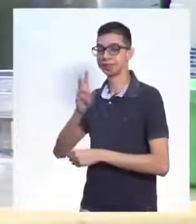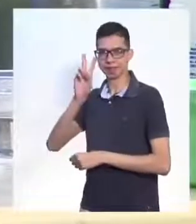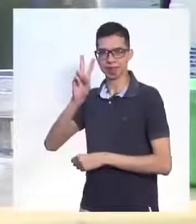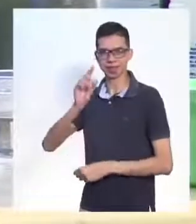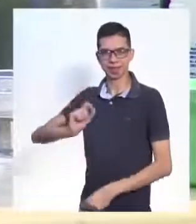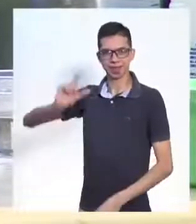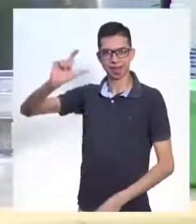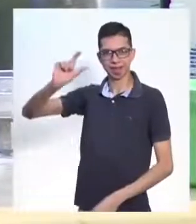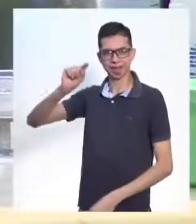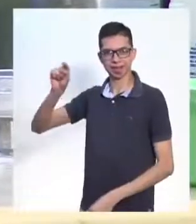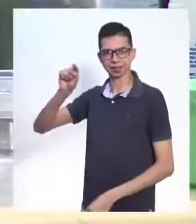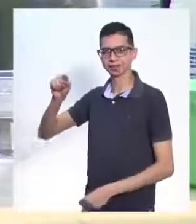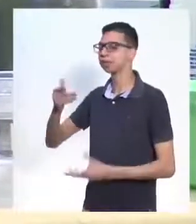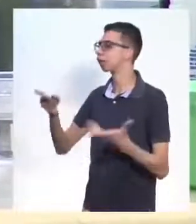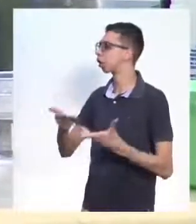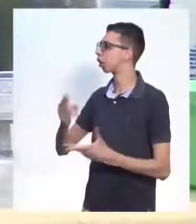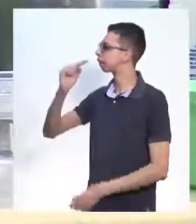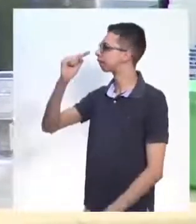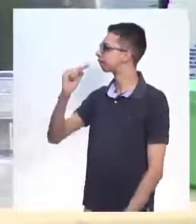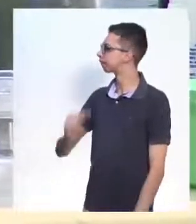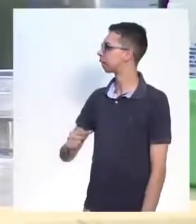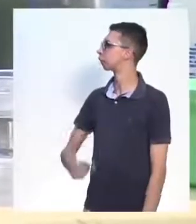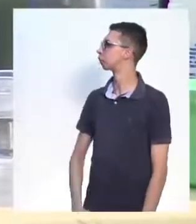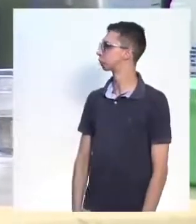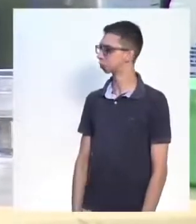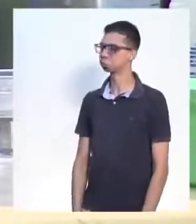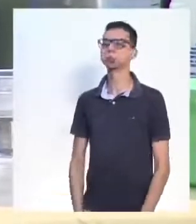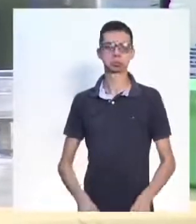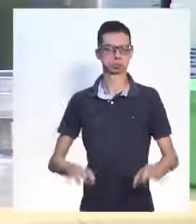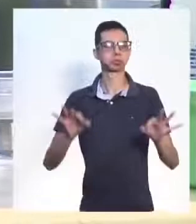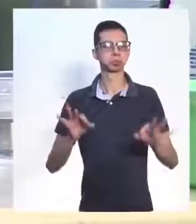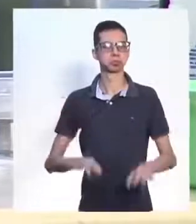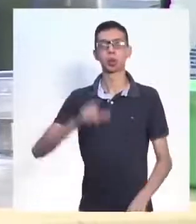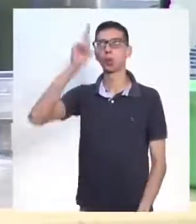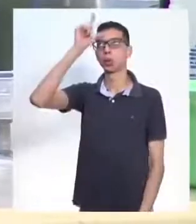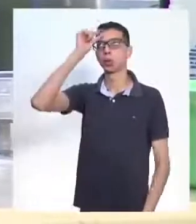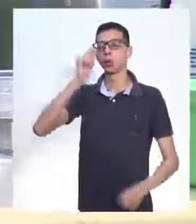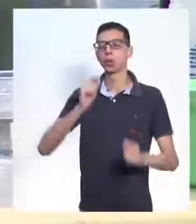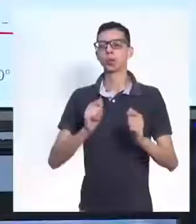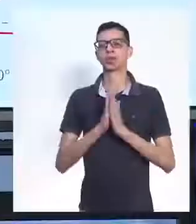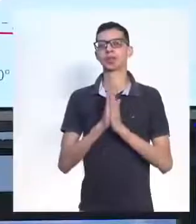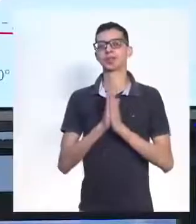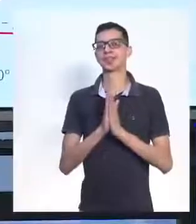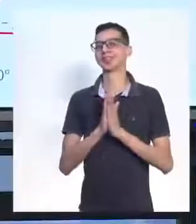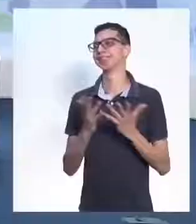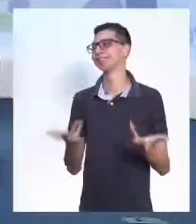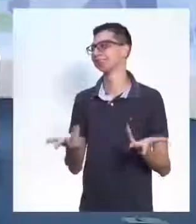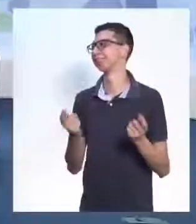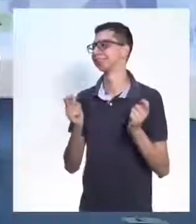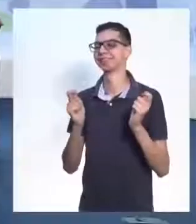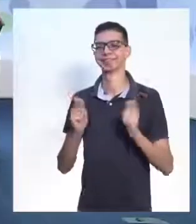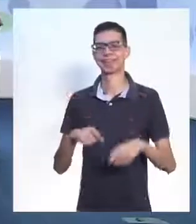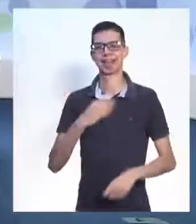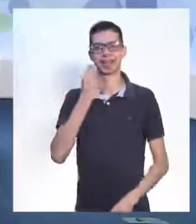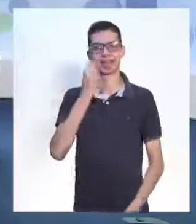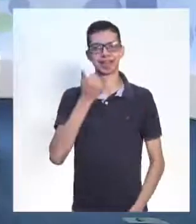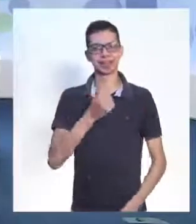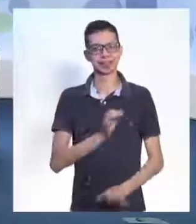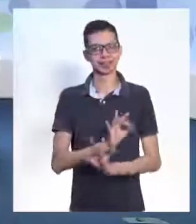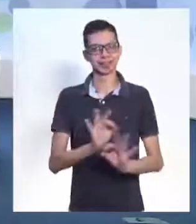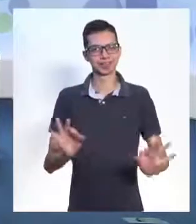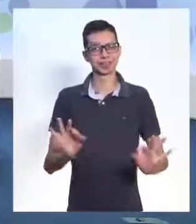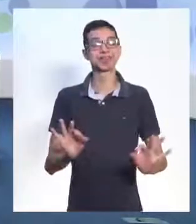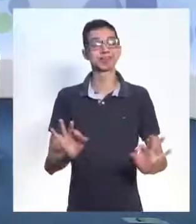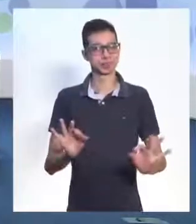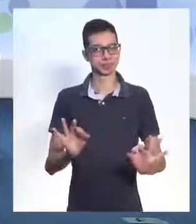já, né? Sim. Ó, deu certo aqui, ó. Ufa, ainda bem. Experiência bem sucedida, mais ou menos